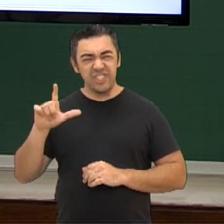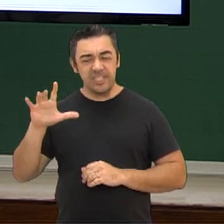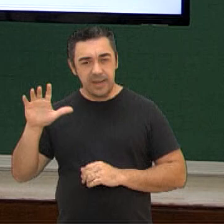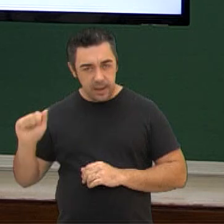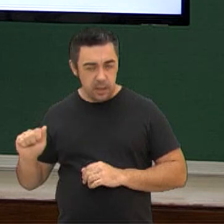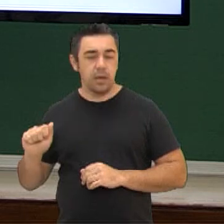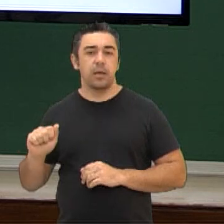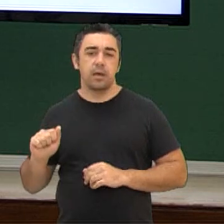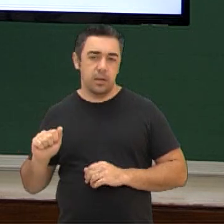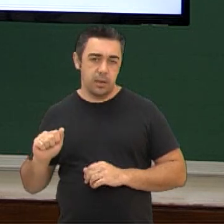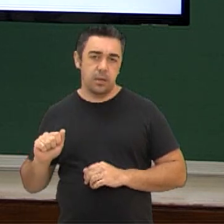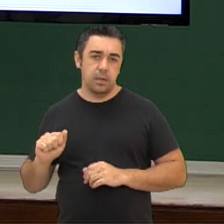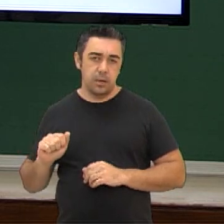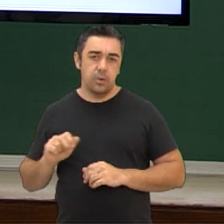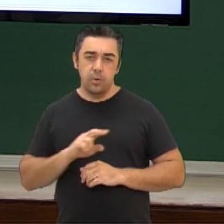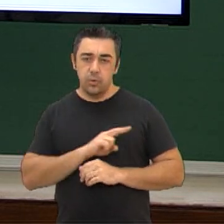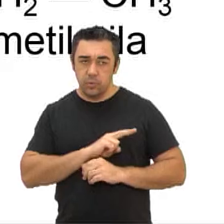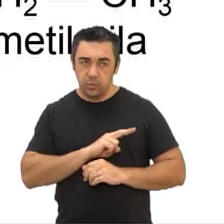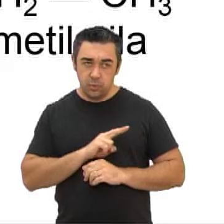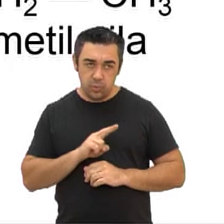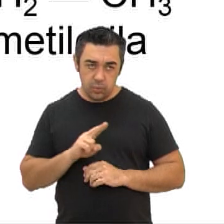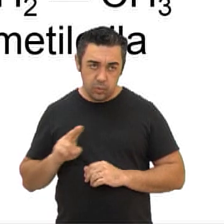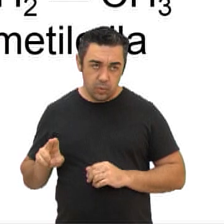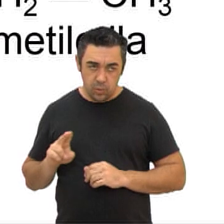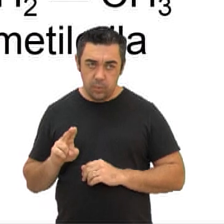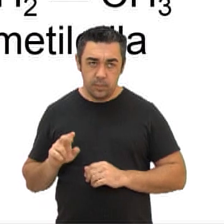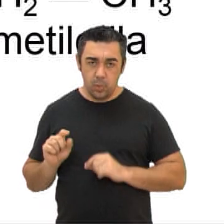Então, o nome do